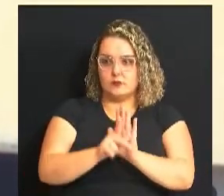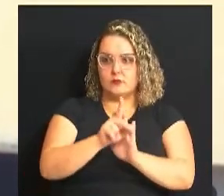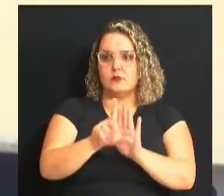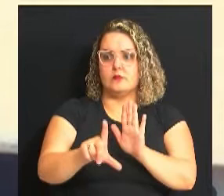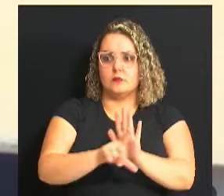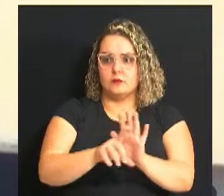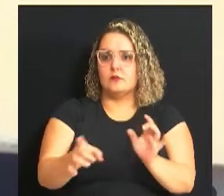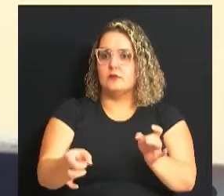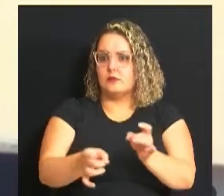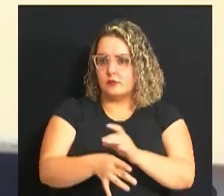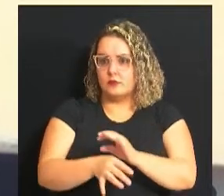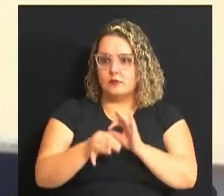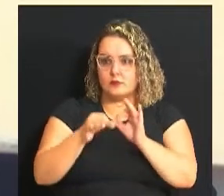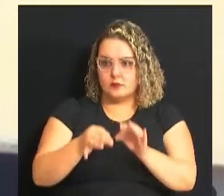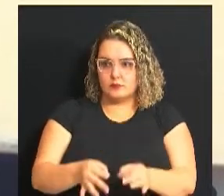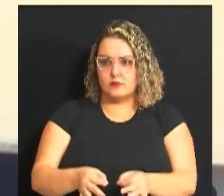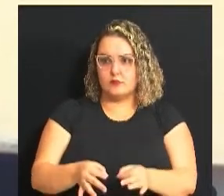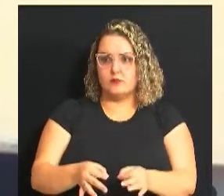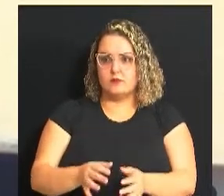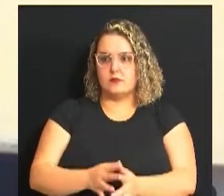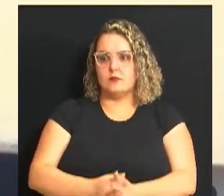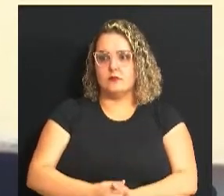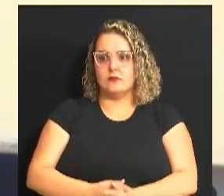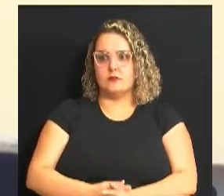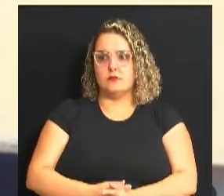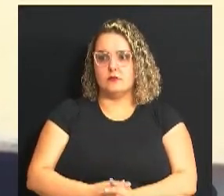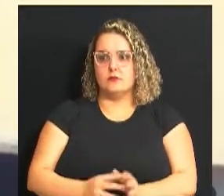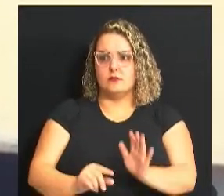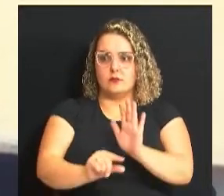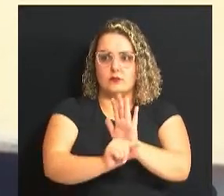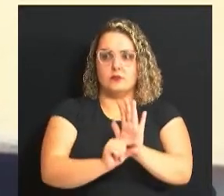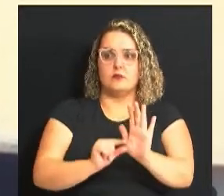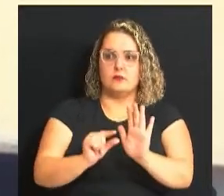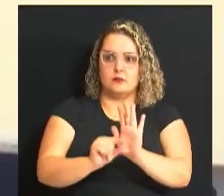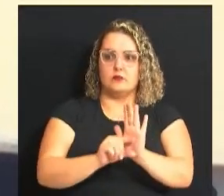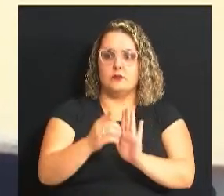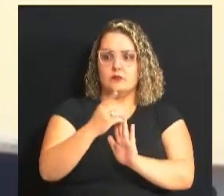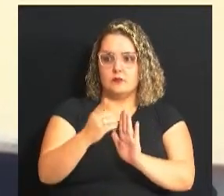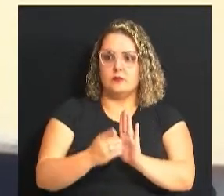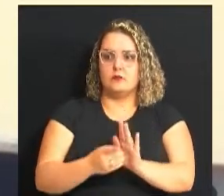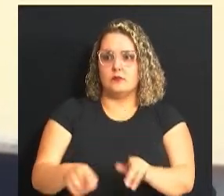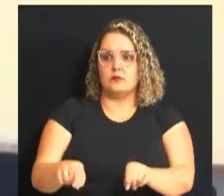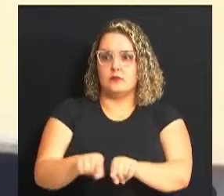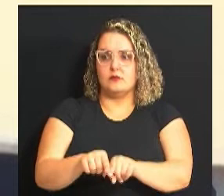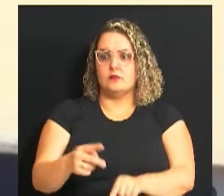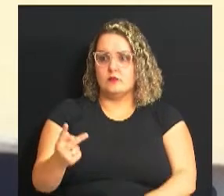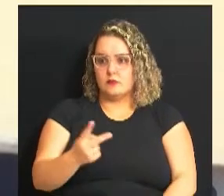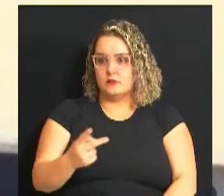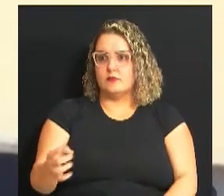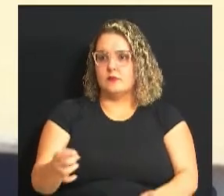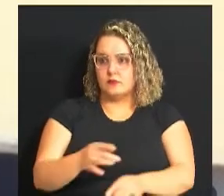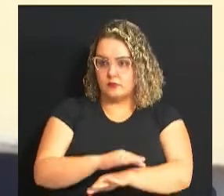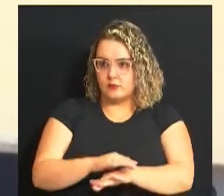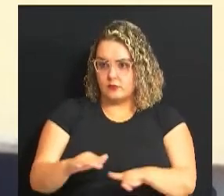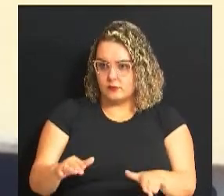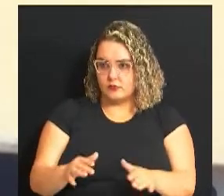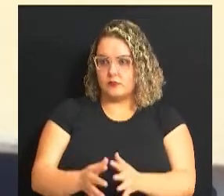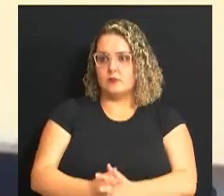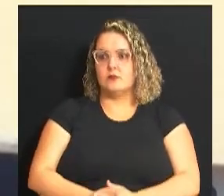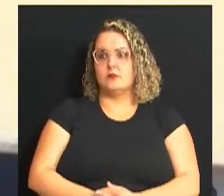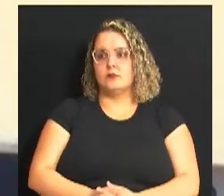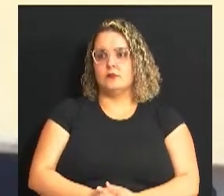pronto, e o projeto, a minuta do decreto também. Então, os dois estão prontos. Então, sai a